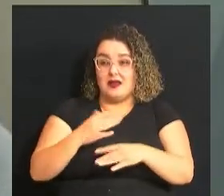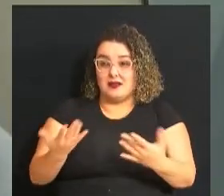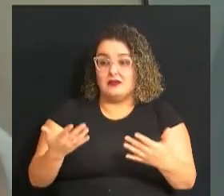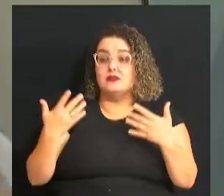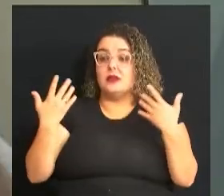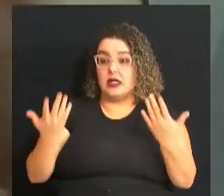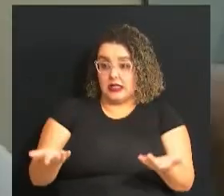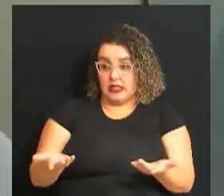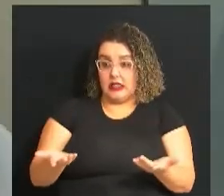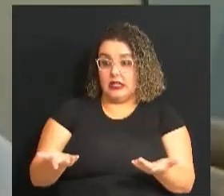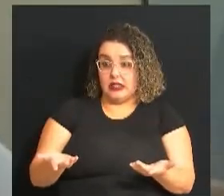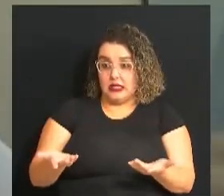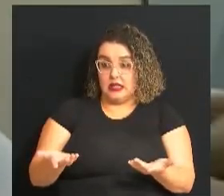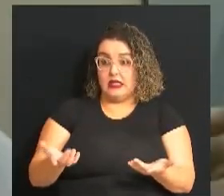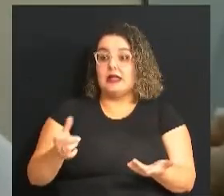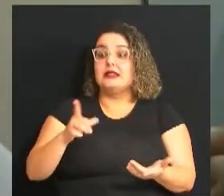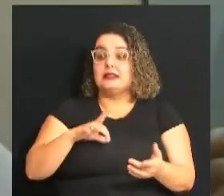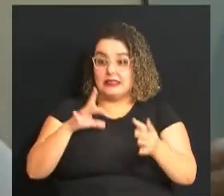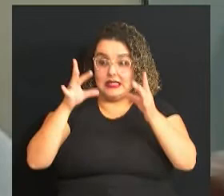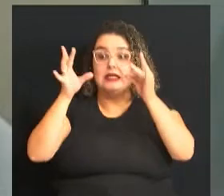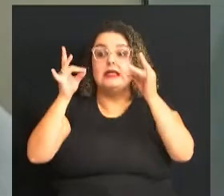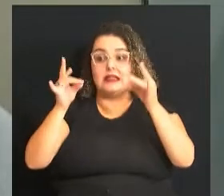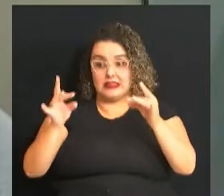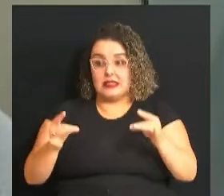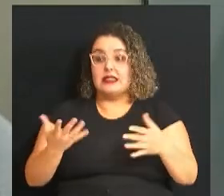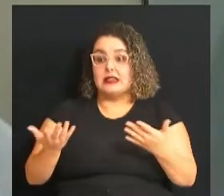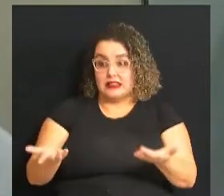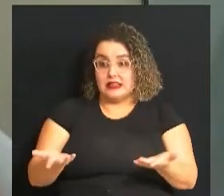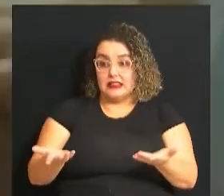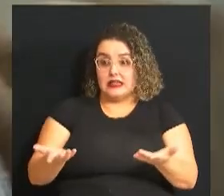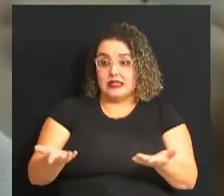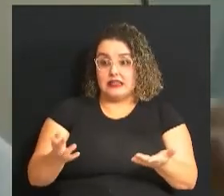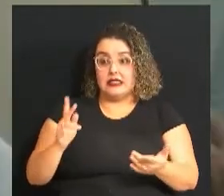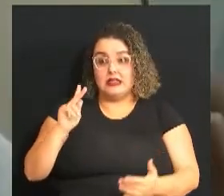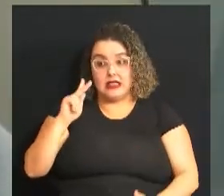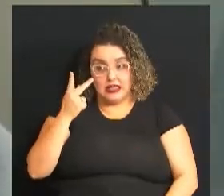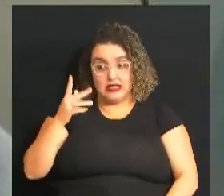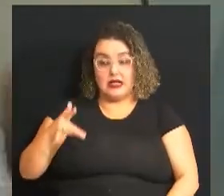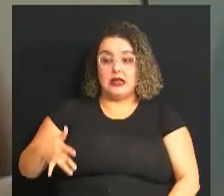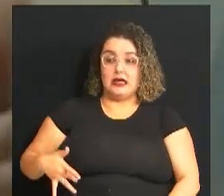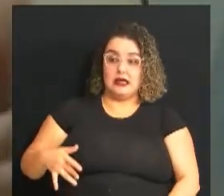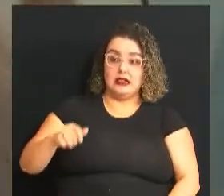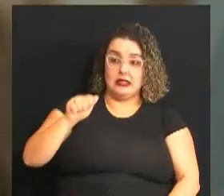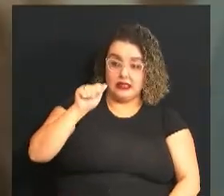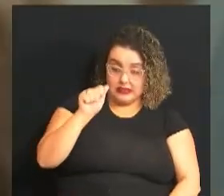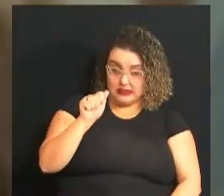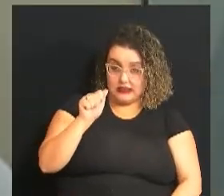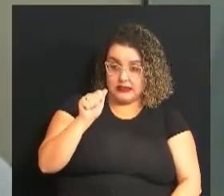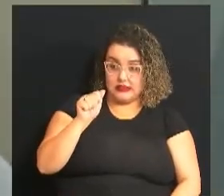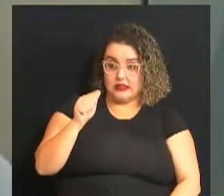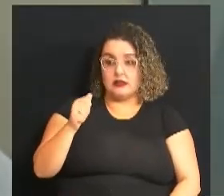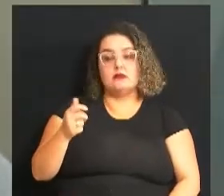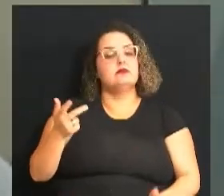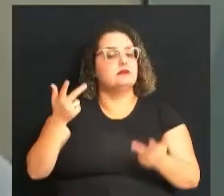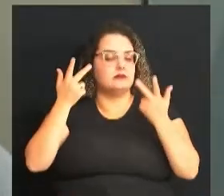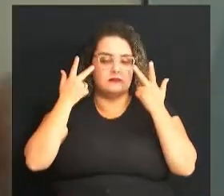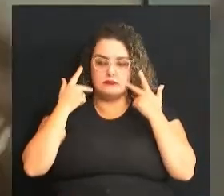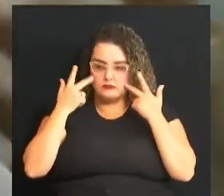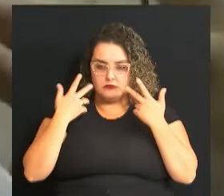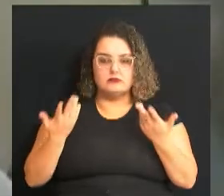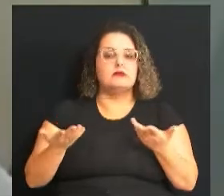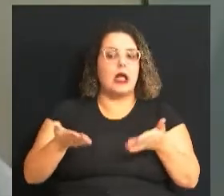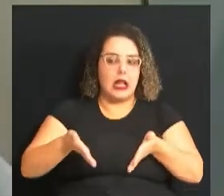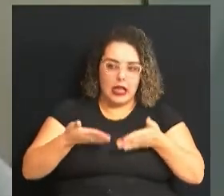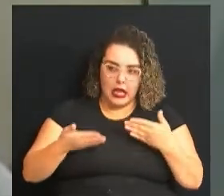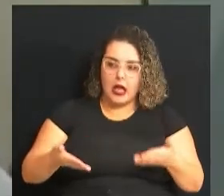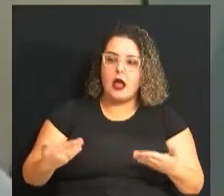Então, tem esses detalhes, né? A hepatite A, ela é mais tranquila, realmente, é uma